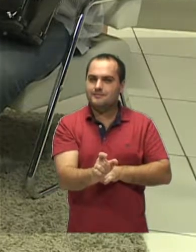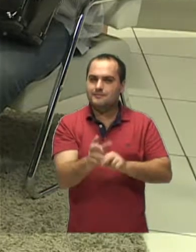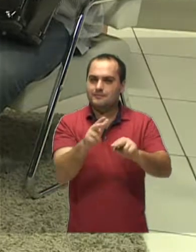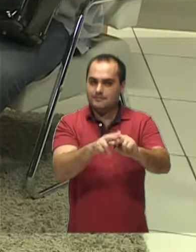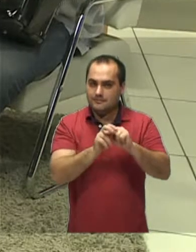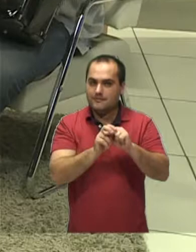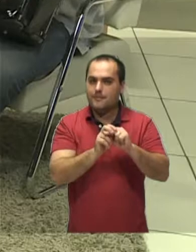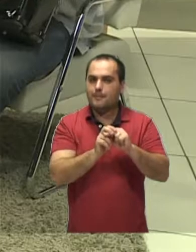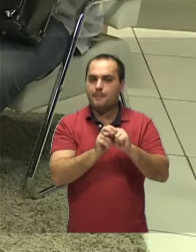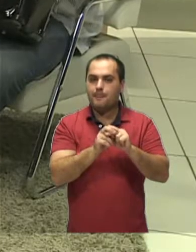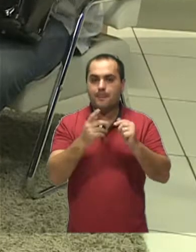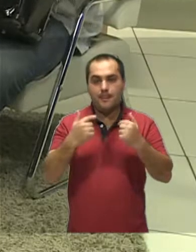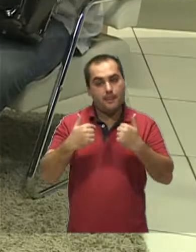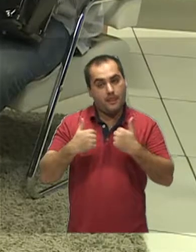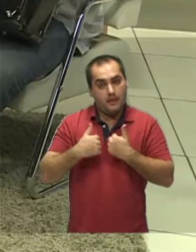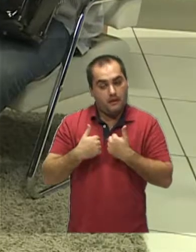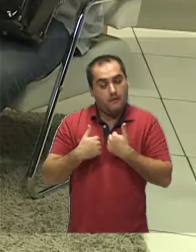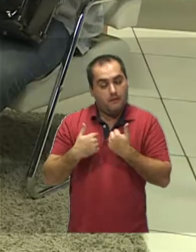eu posso